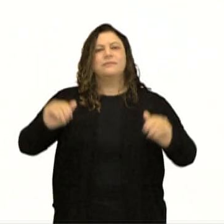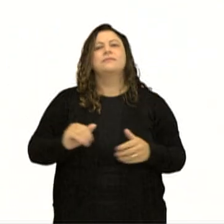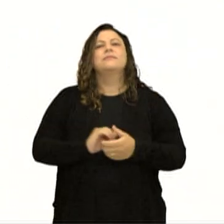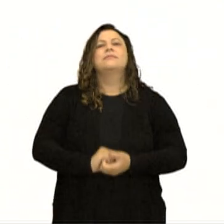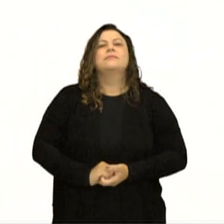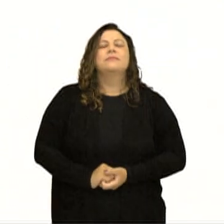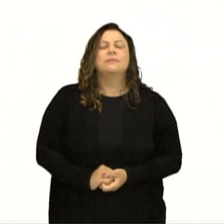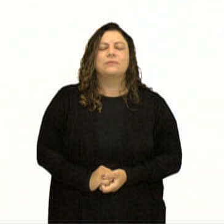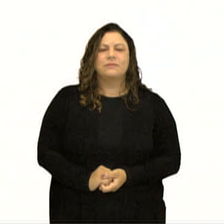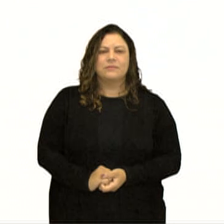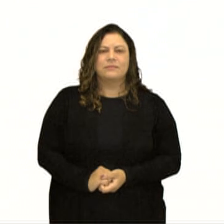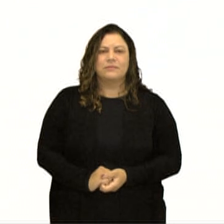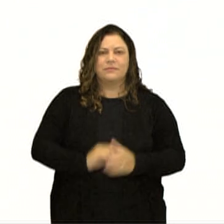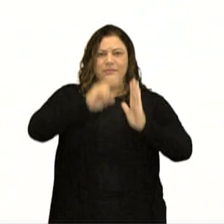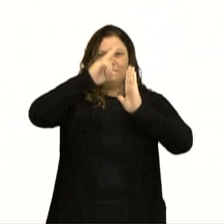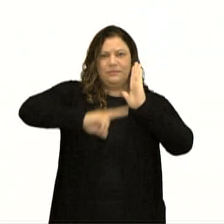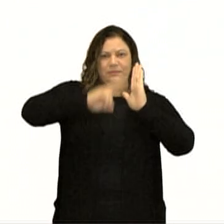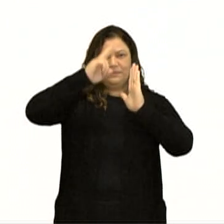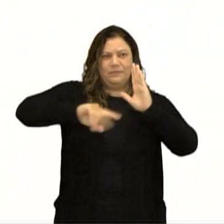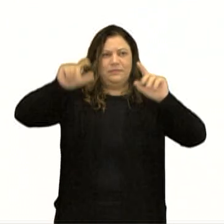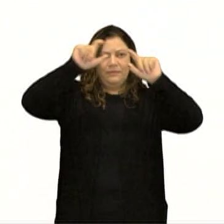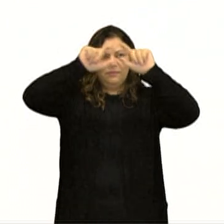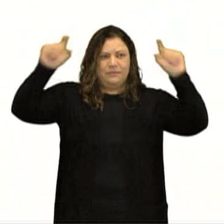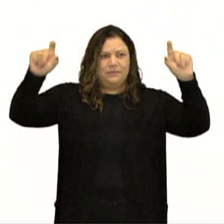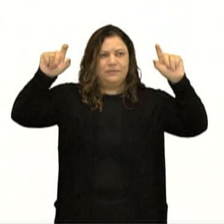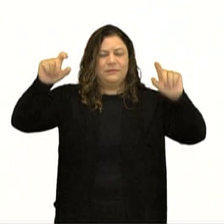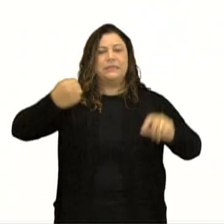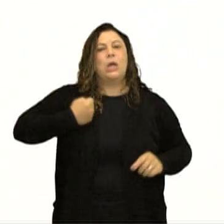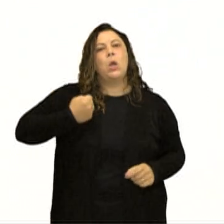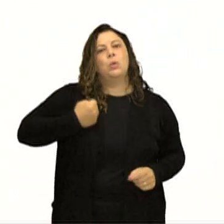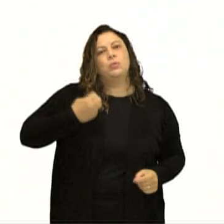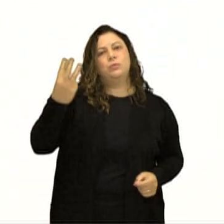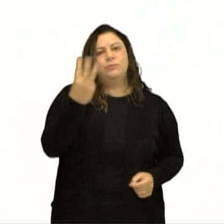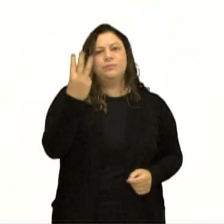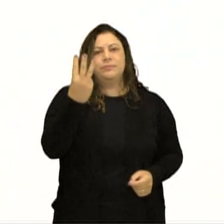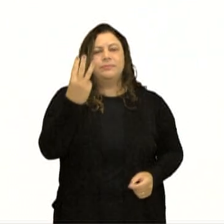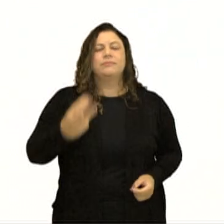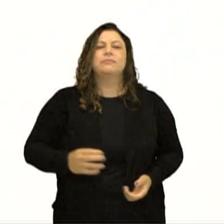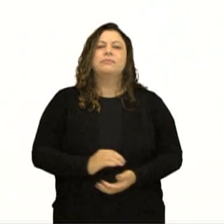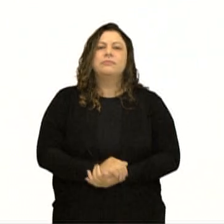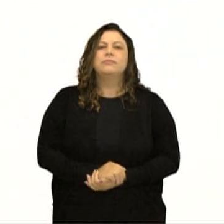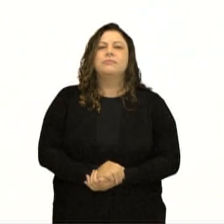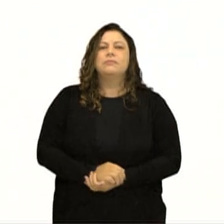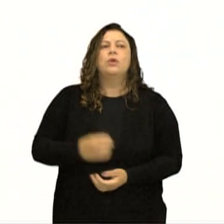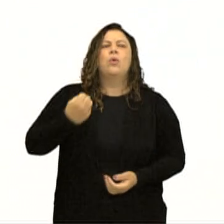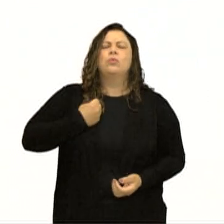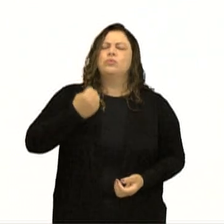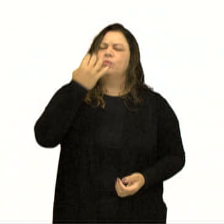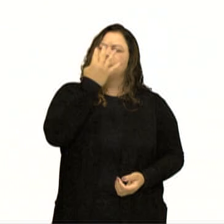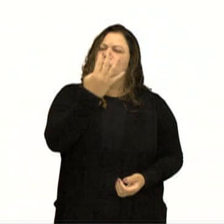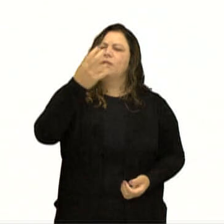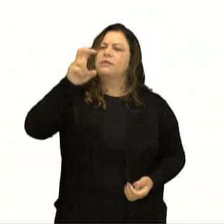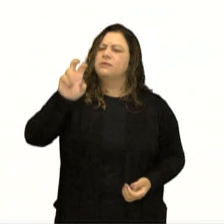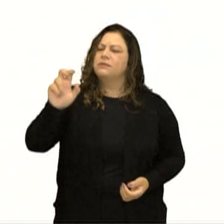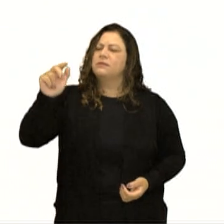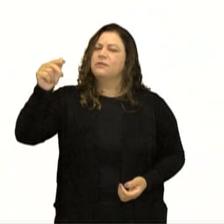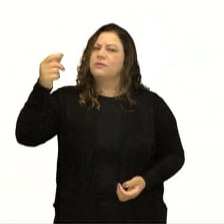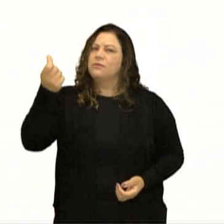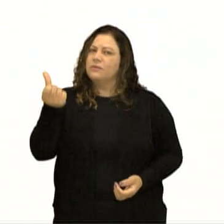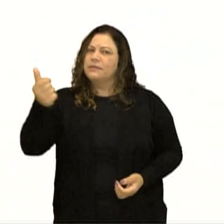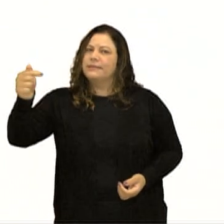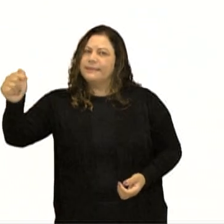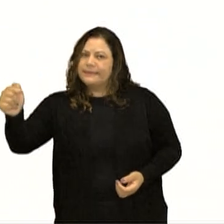booking. It only takes 2 minutes. Número 3. Os números 4, 5 e 7 citados